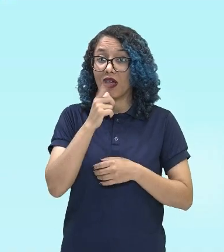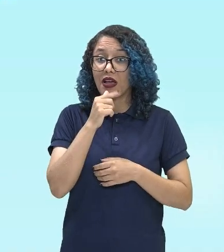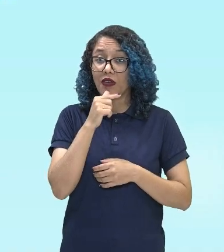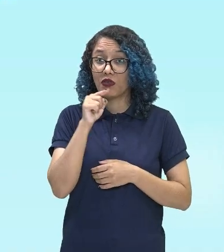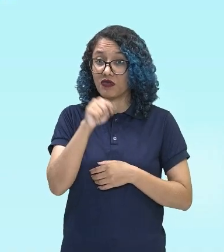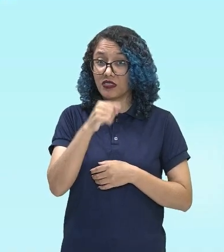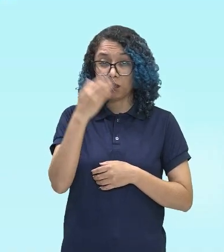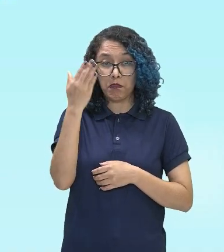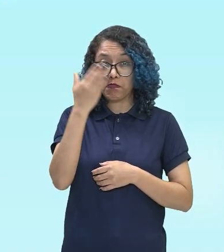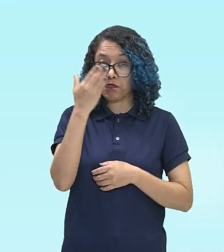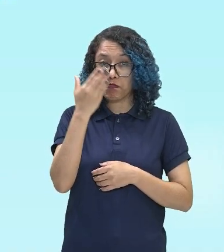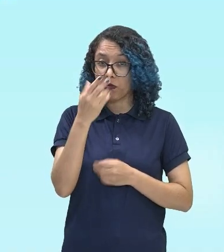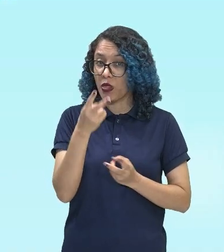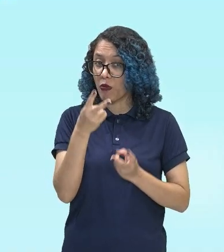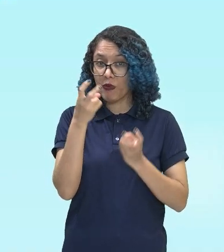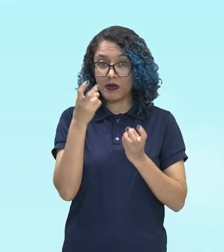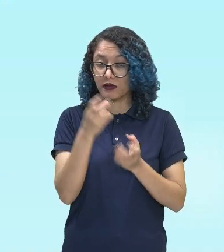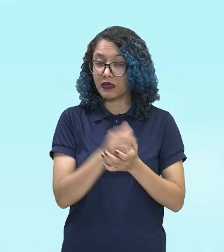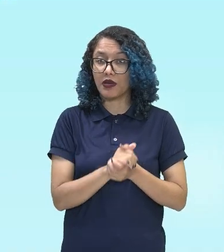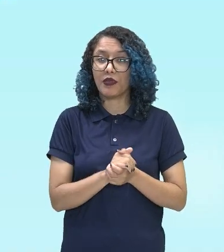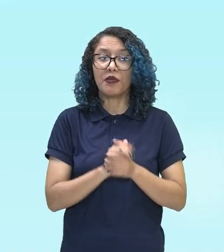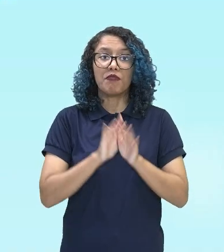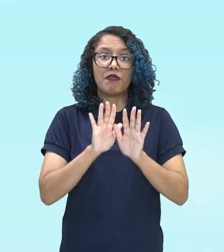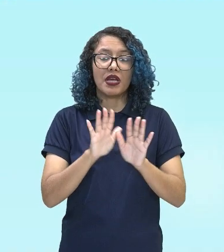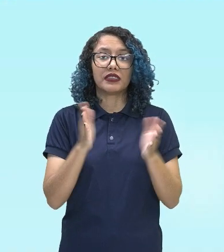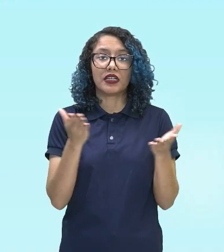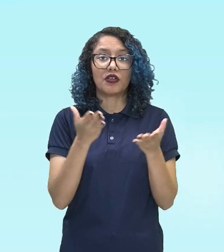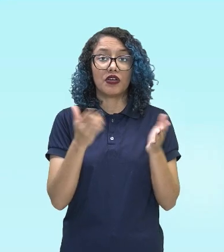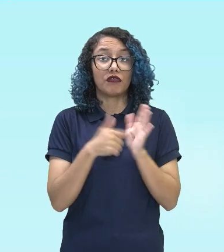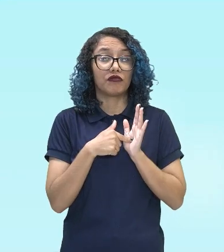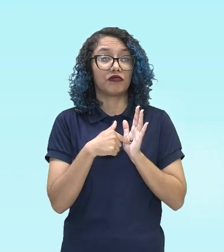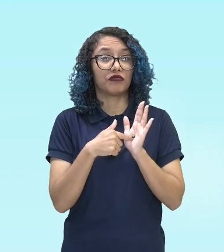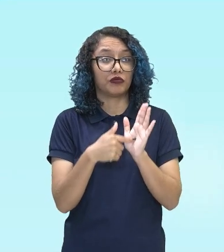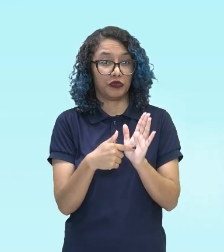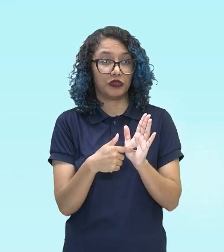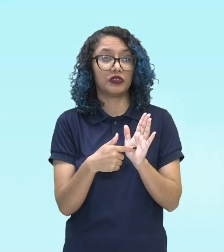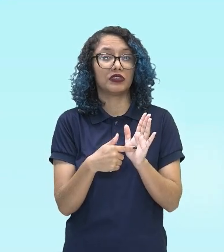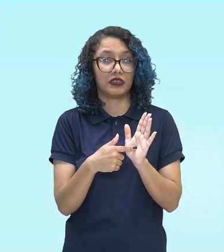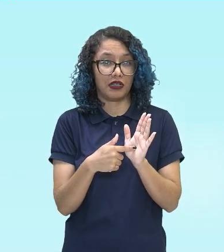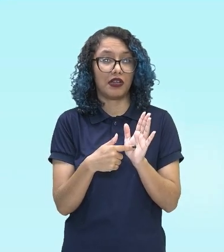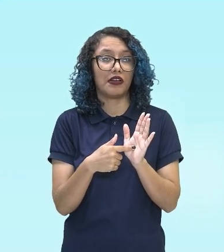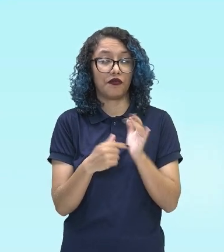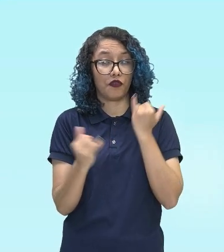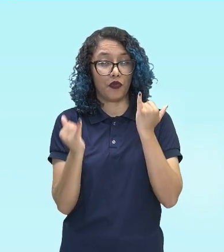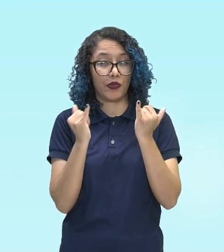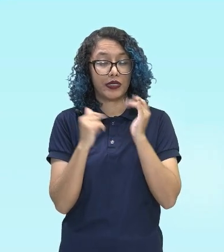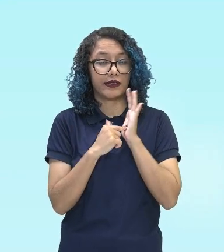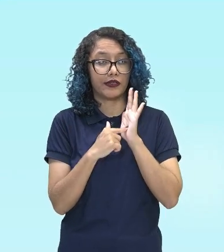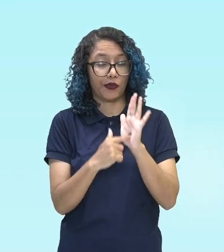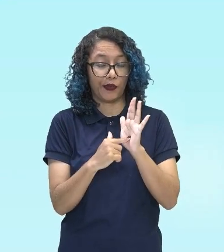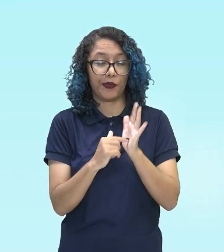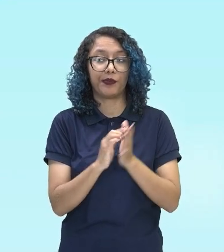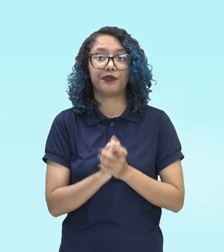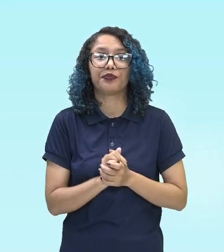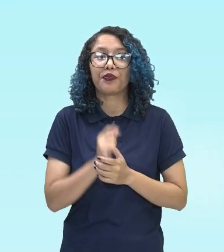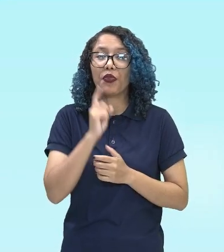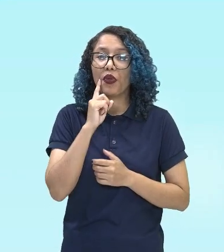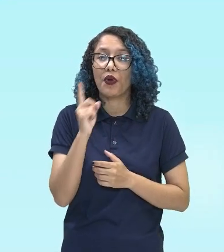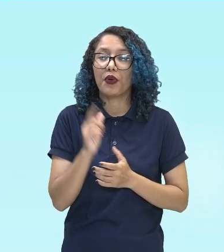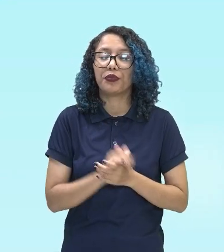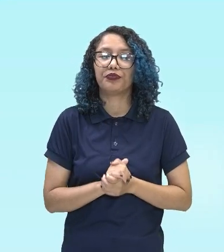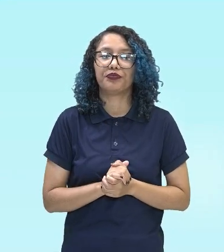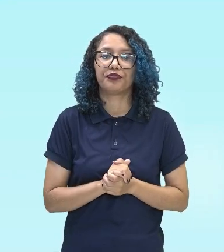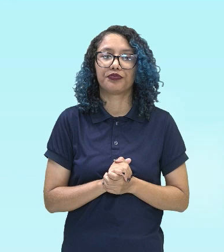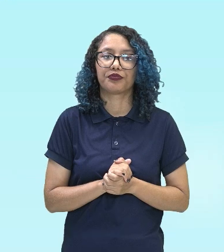você não vê, mas agora você vai ter esta informação. Veja o